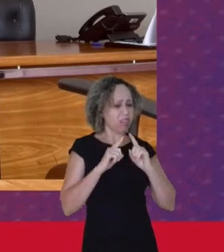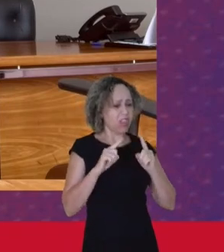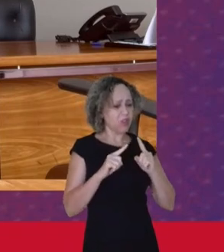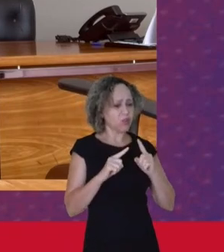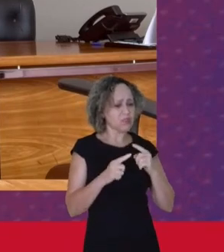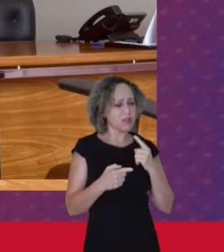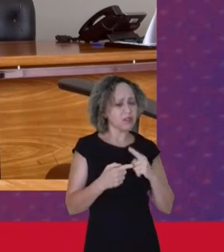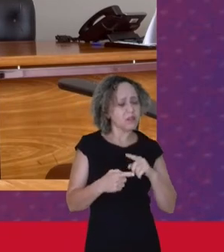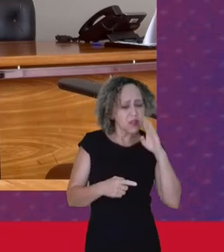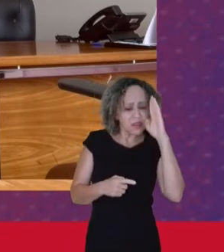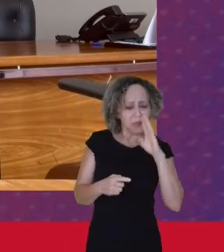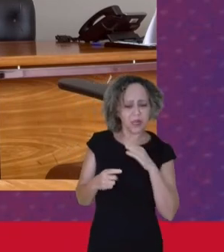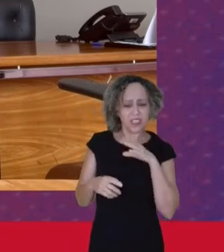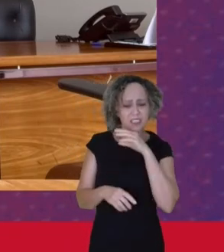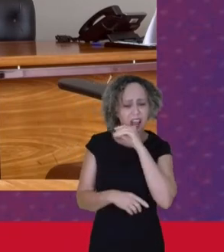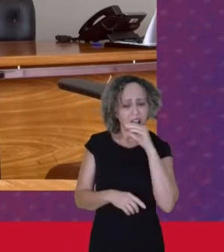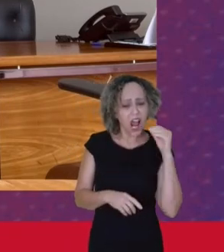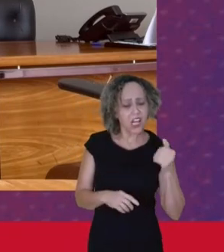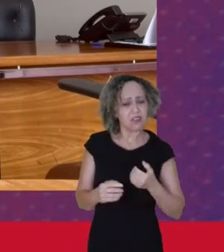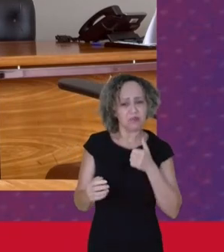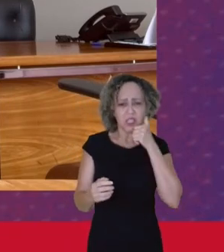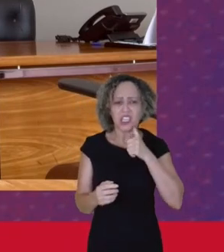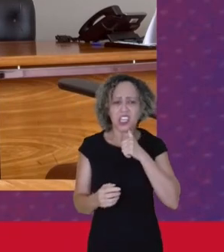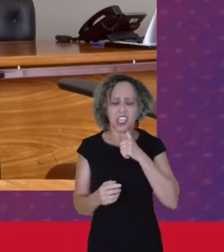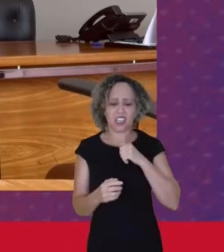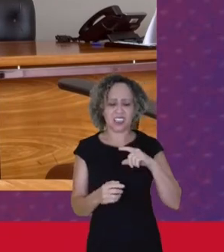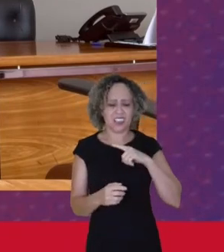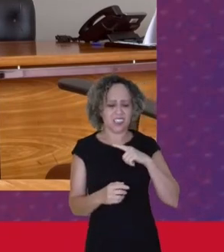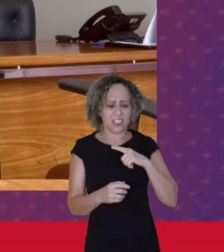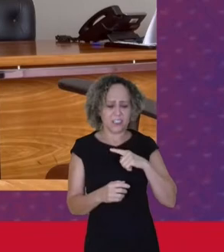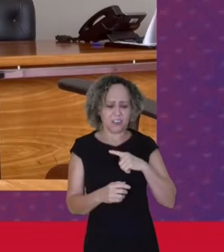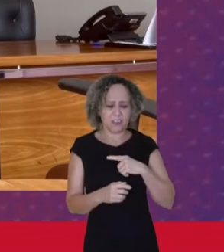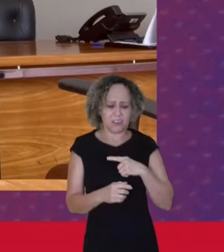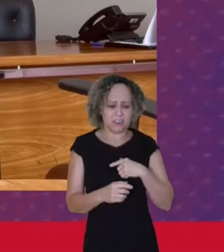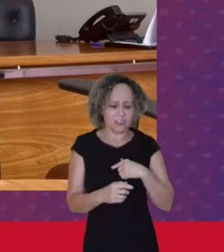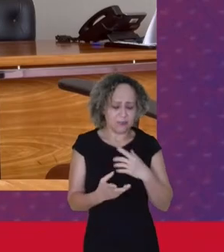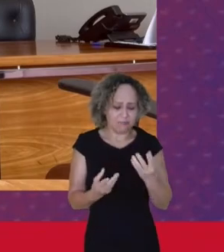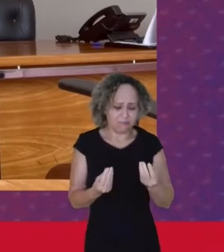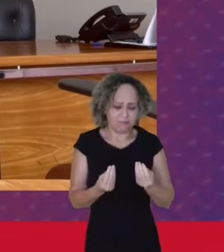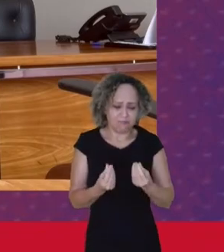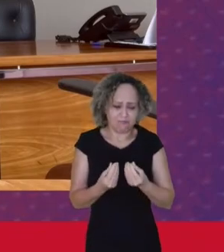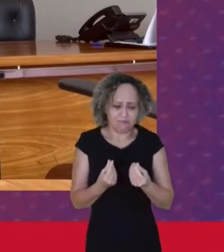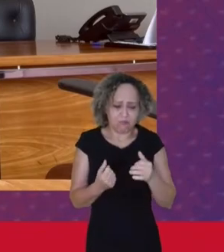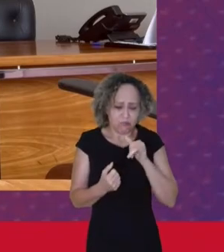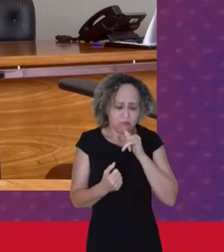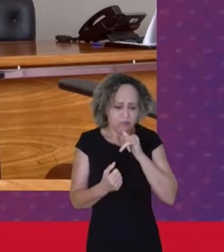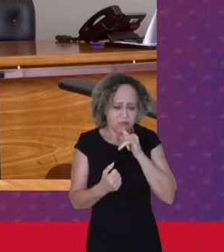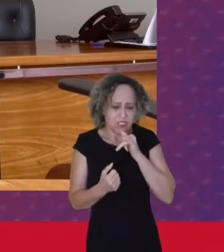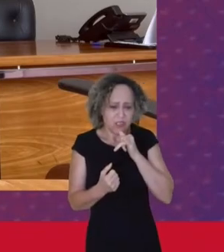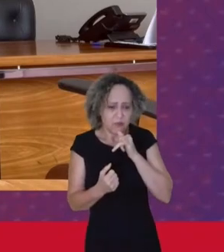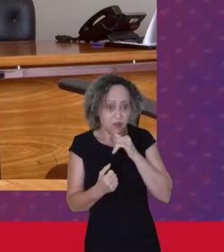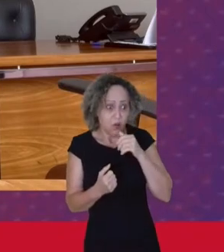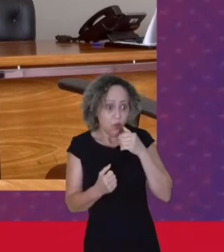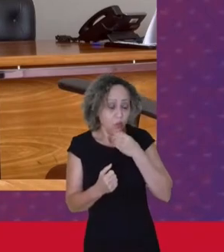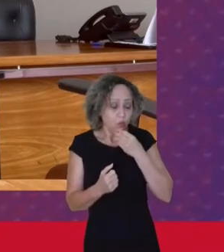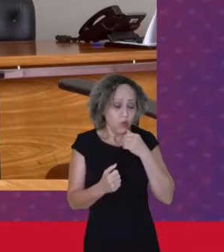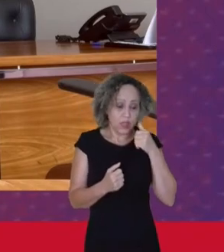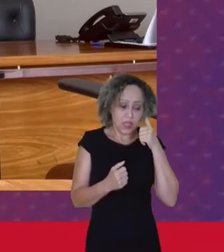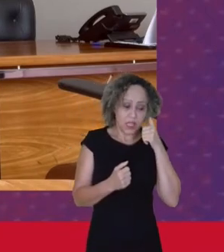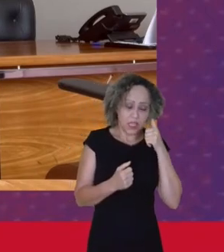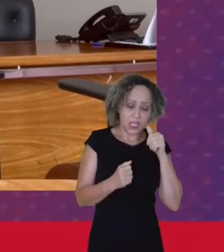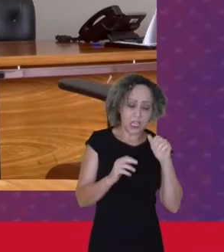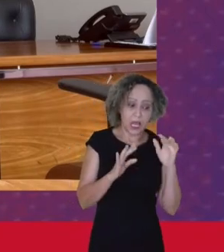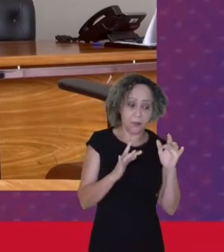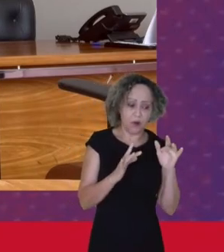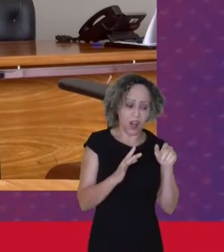pornô de vingança, onde elas tinham um namorado e às vezes trocavam nudes com